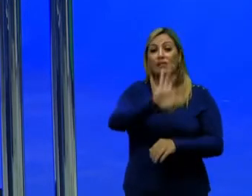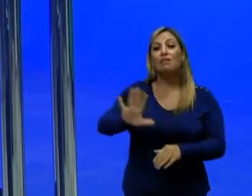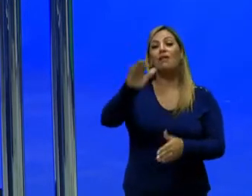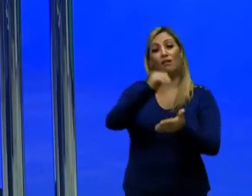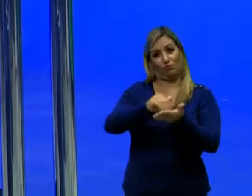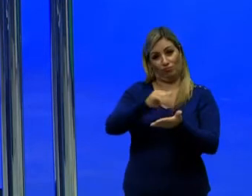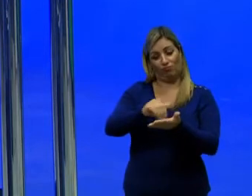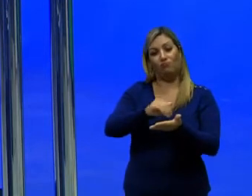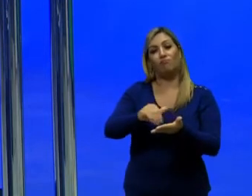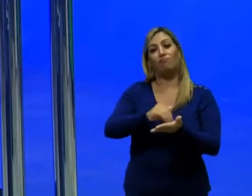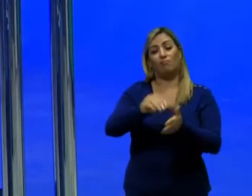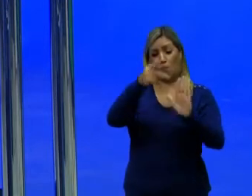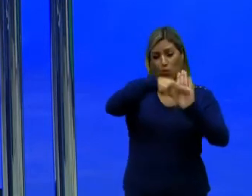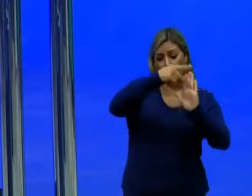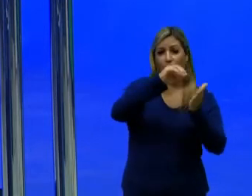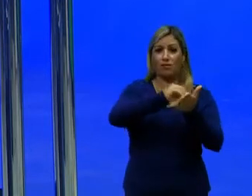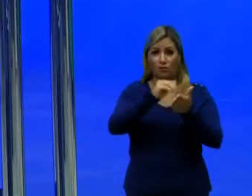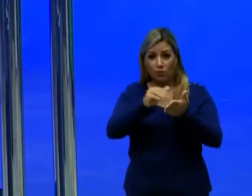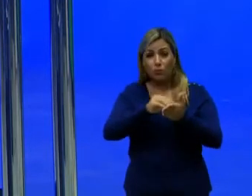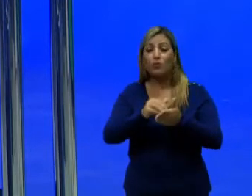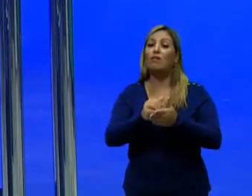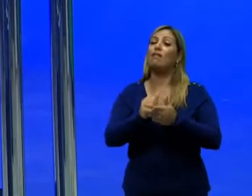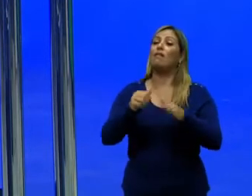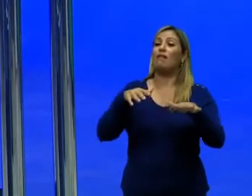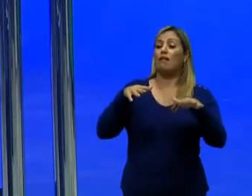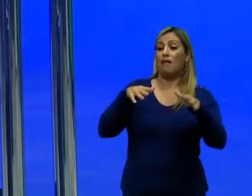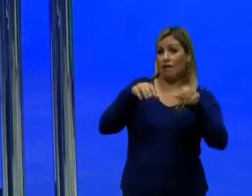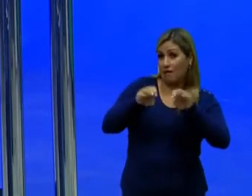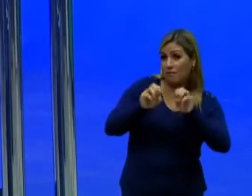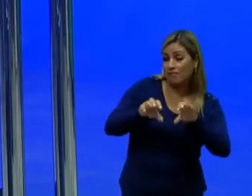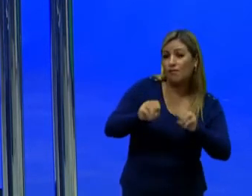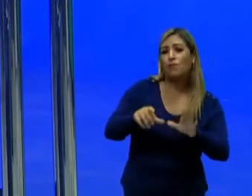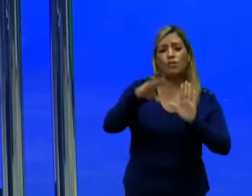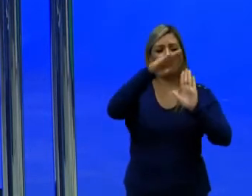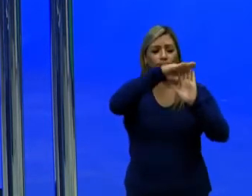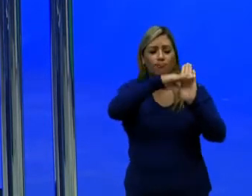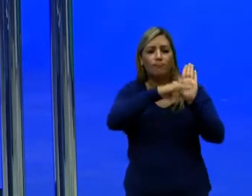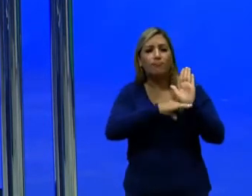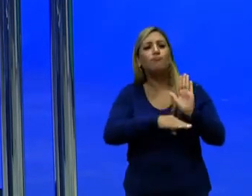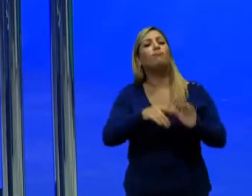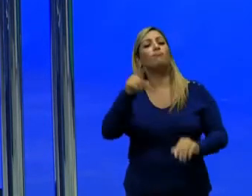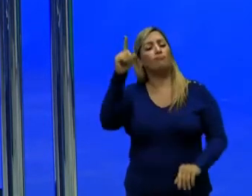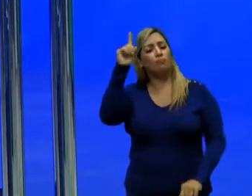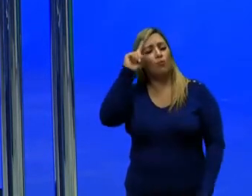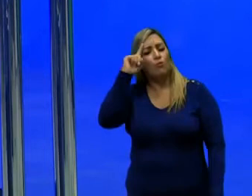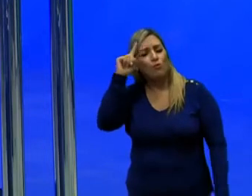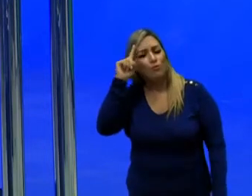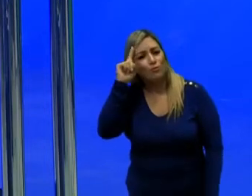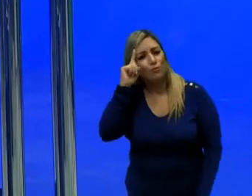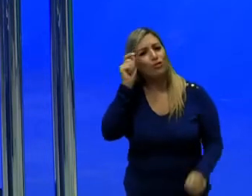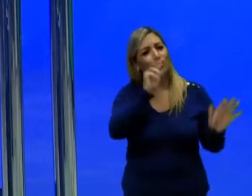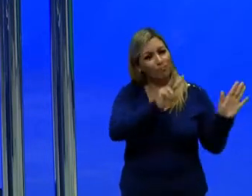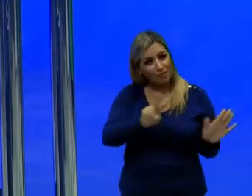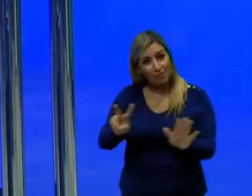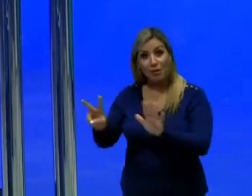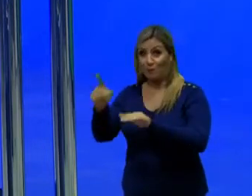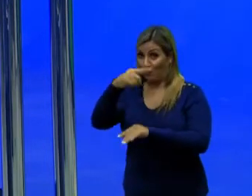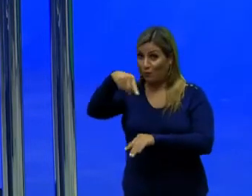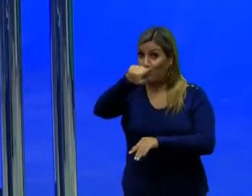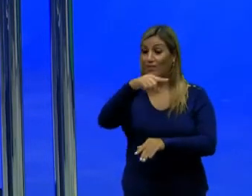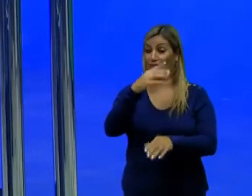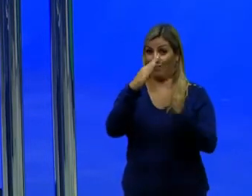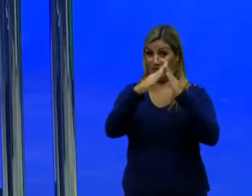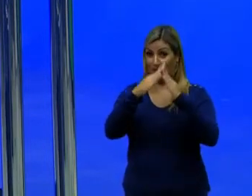esse é o projeto seduc em ação que conta com programações diárias para levar até você aí na sua casa